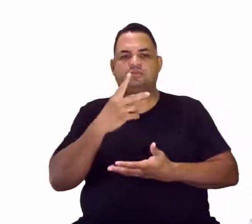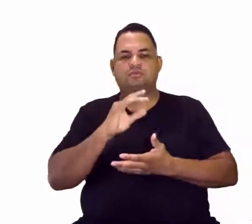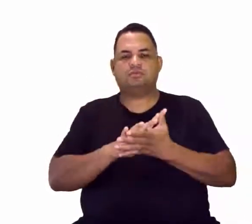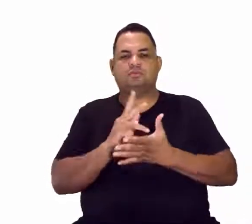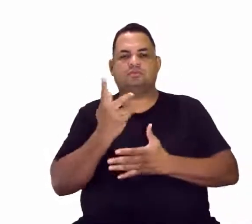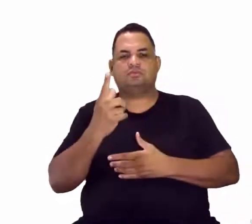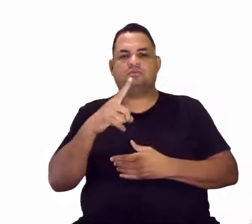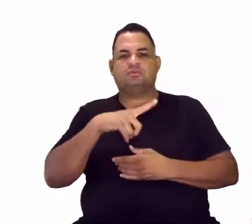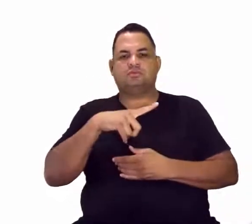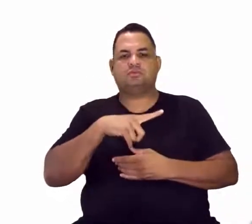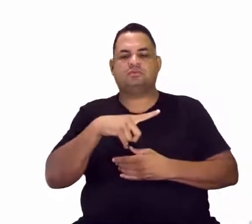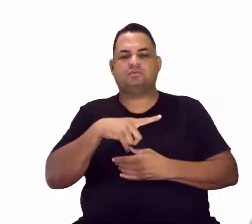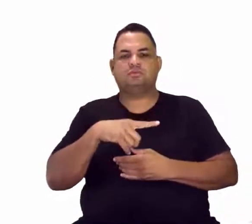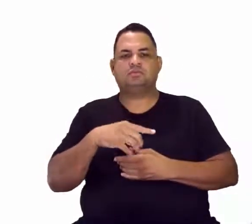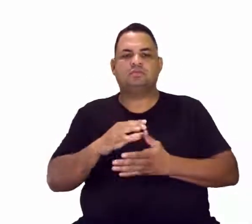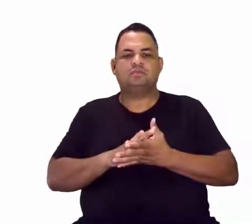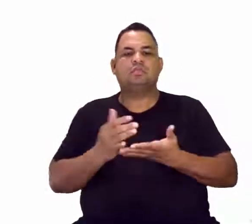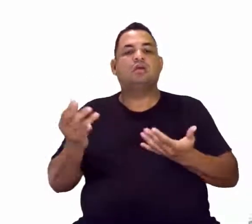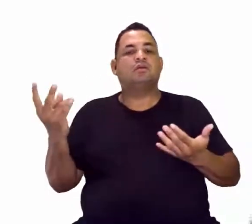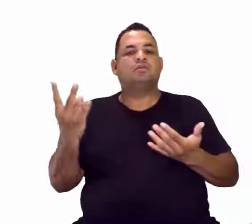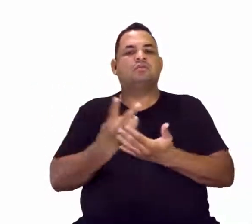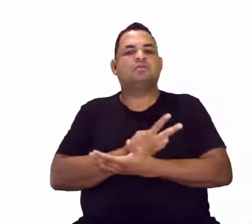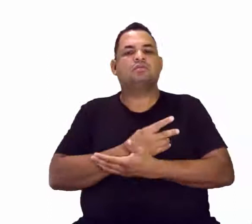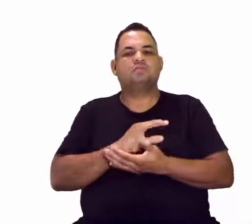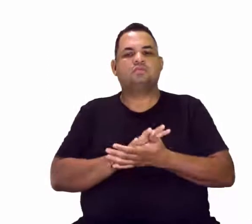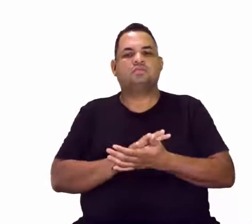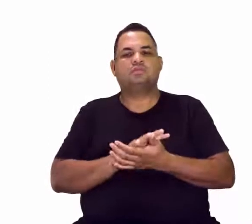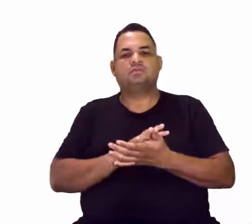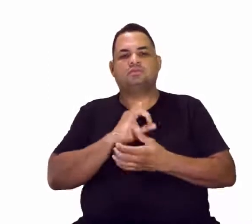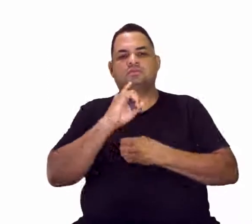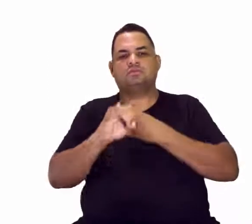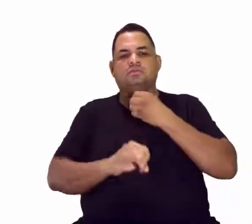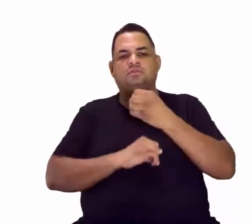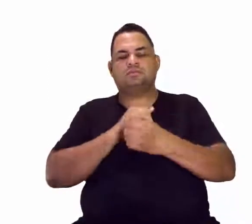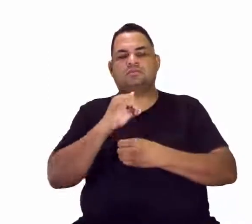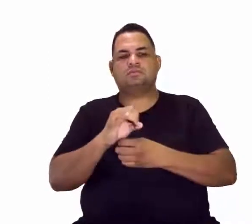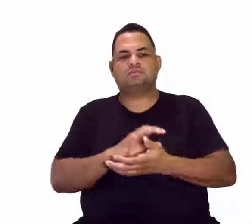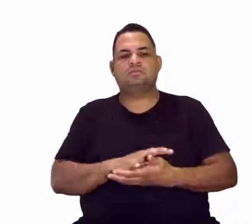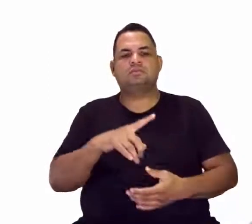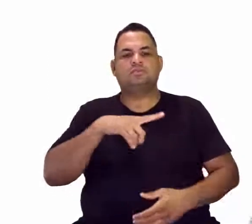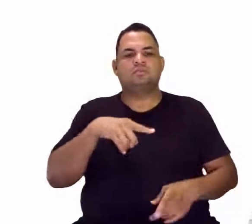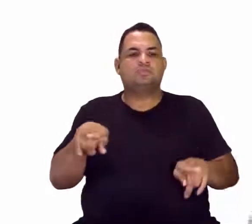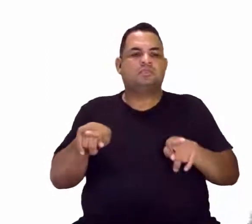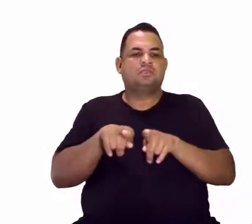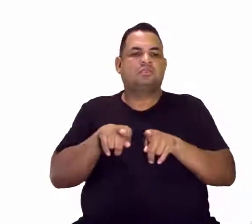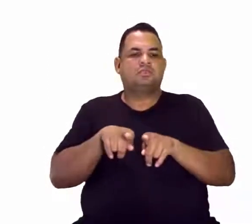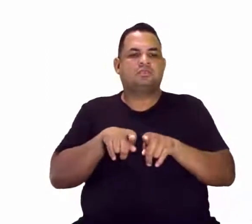hidrogênios que ele tem sofrem ionização. Nós temos também os